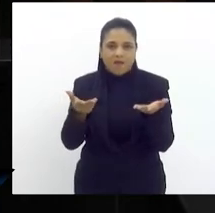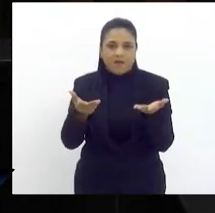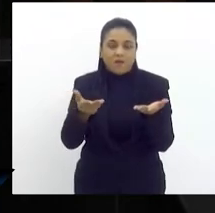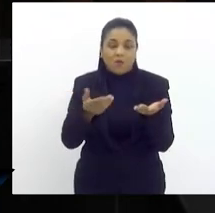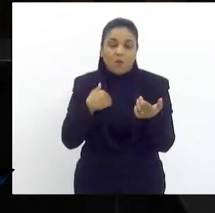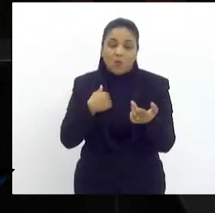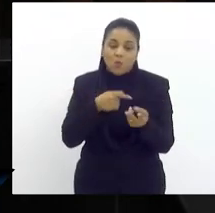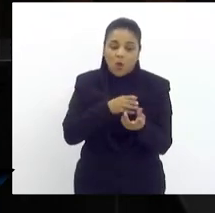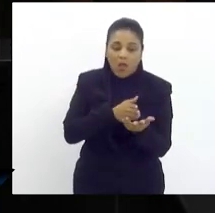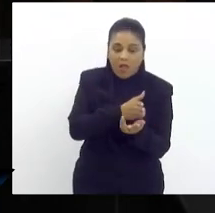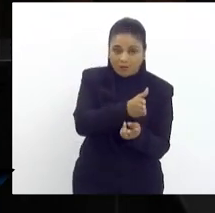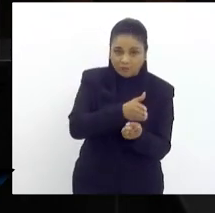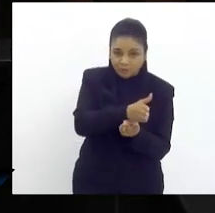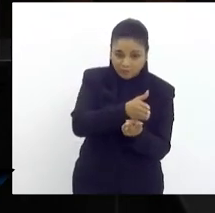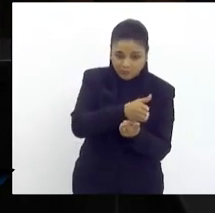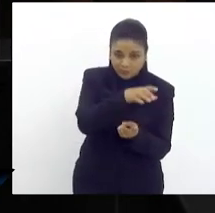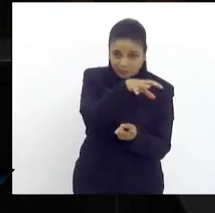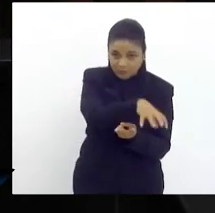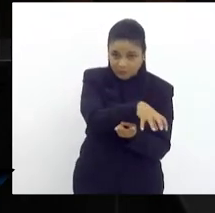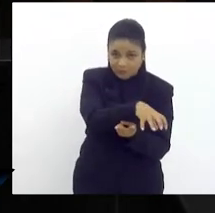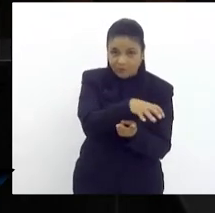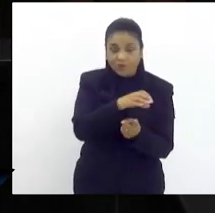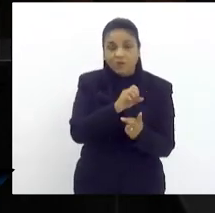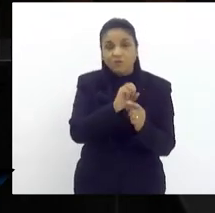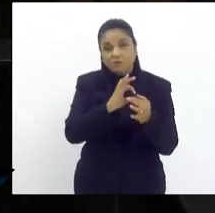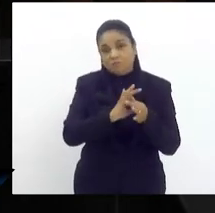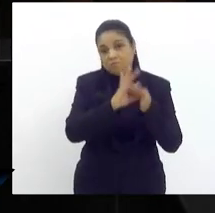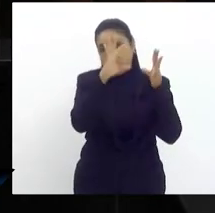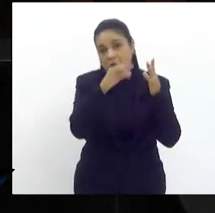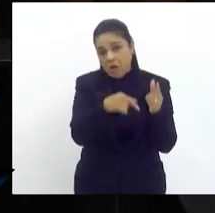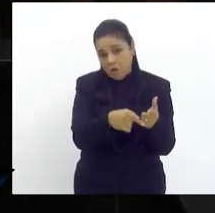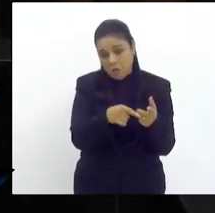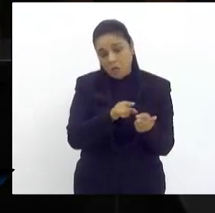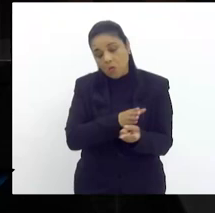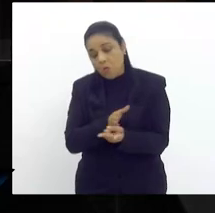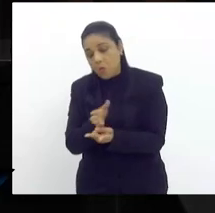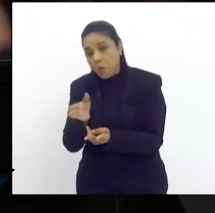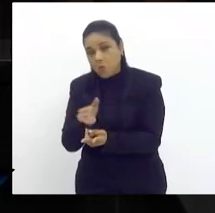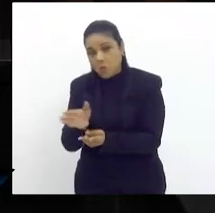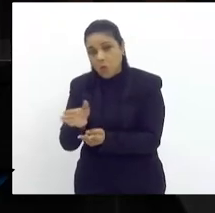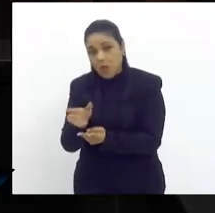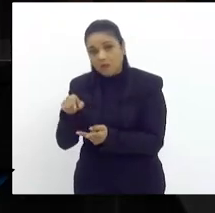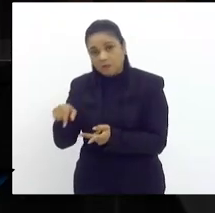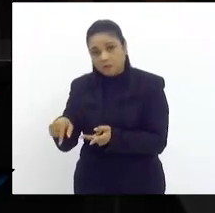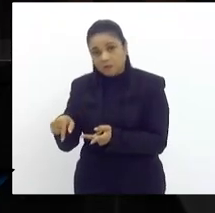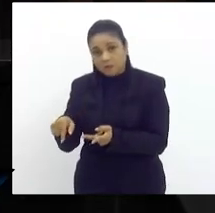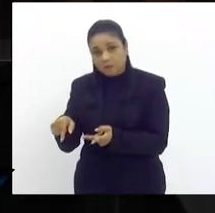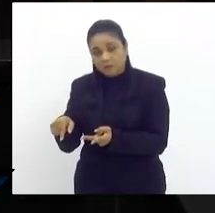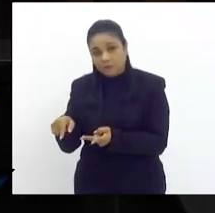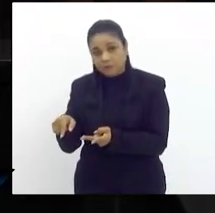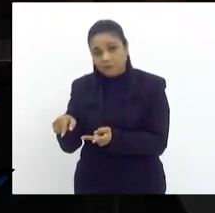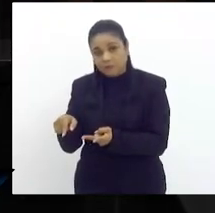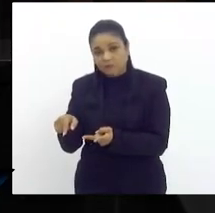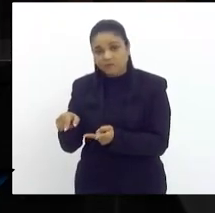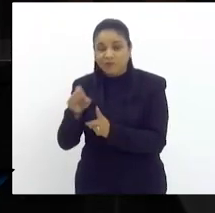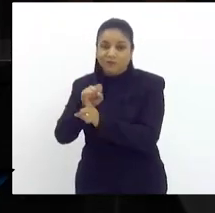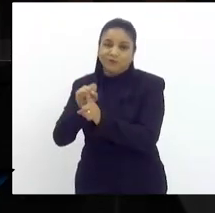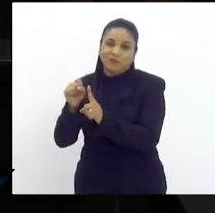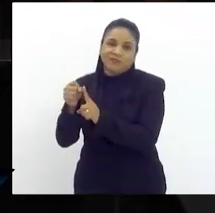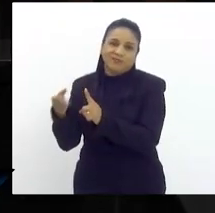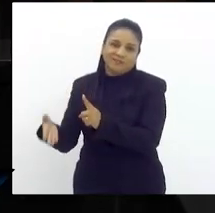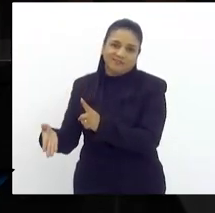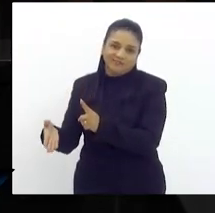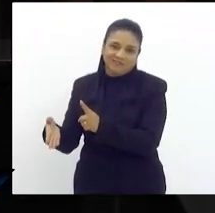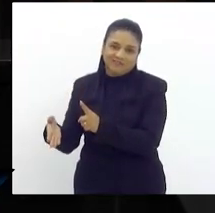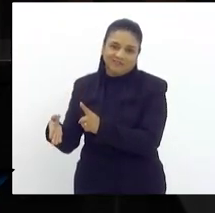um lado estarão os neoliberais e de outro lado estarão os socialistas